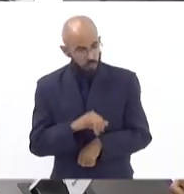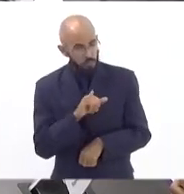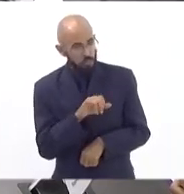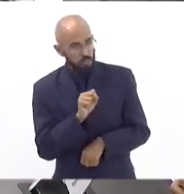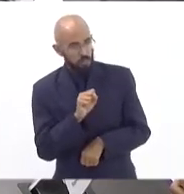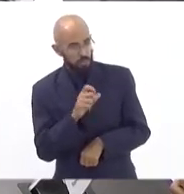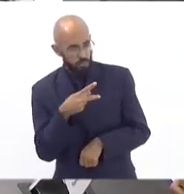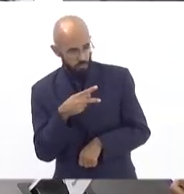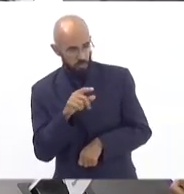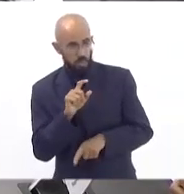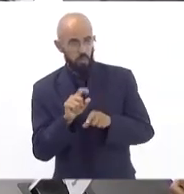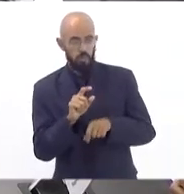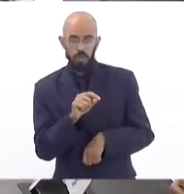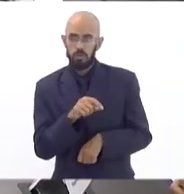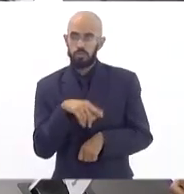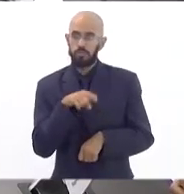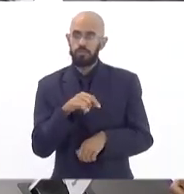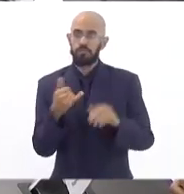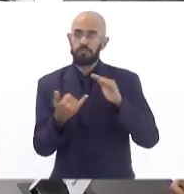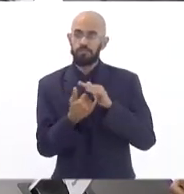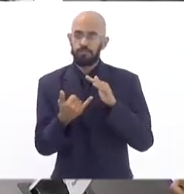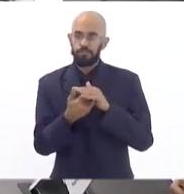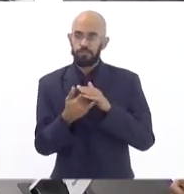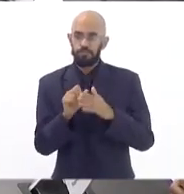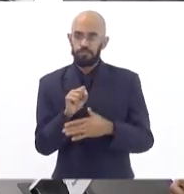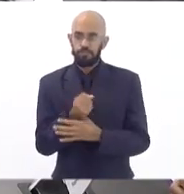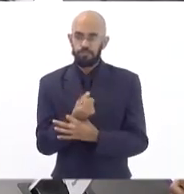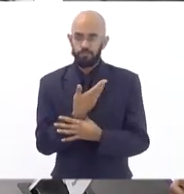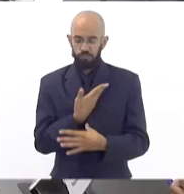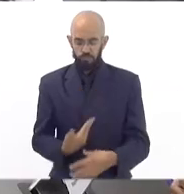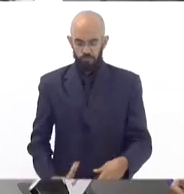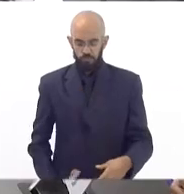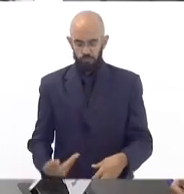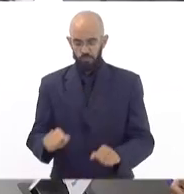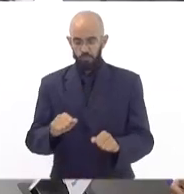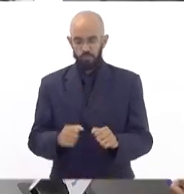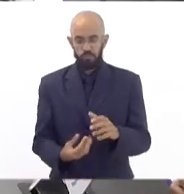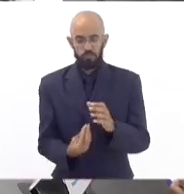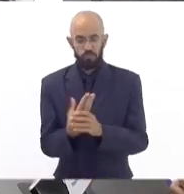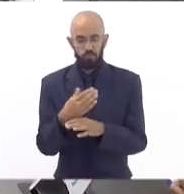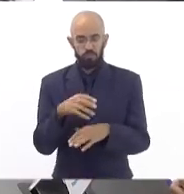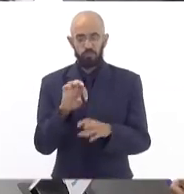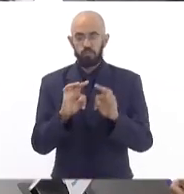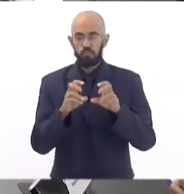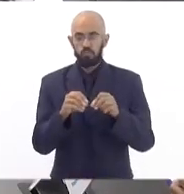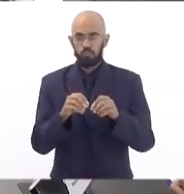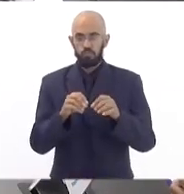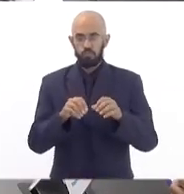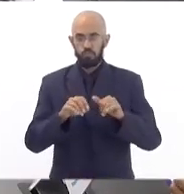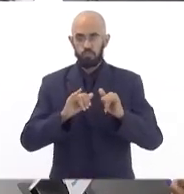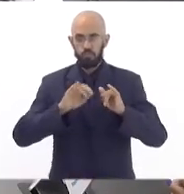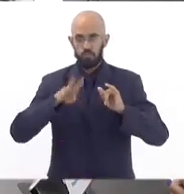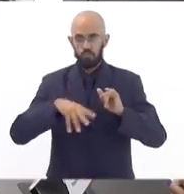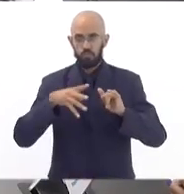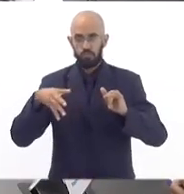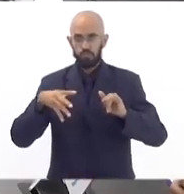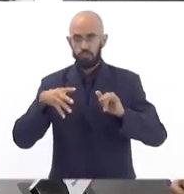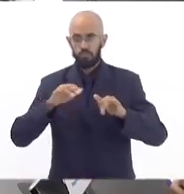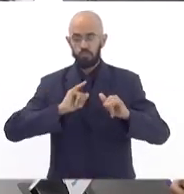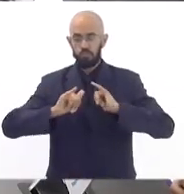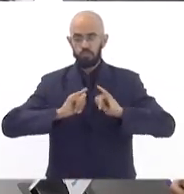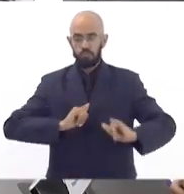Instituto de Segurança Pública que tá bula todos os dados que a polícia